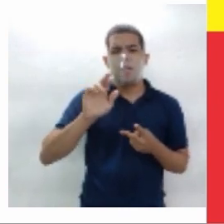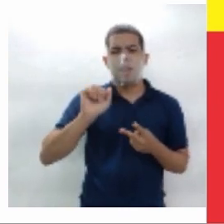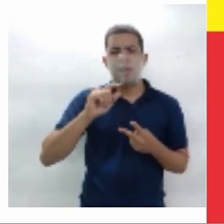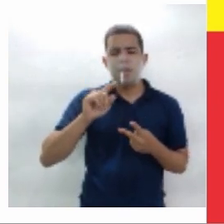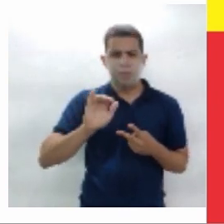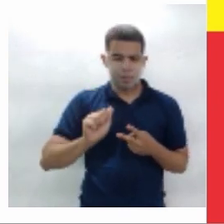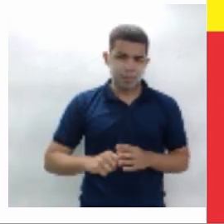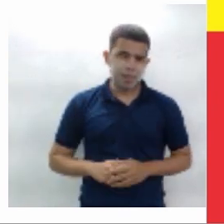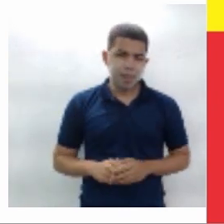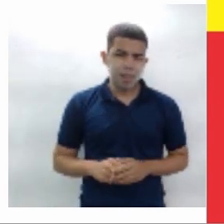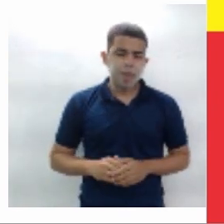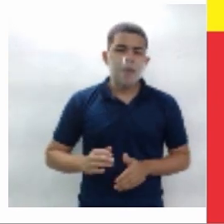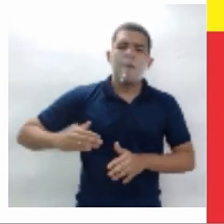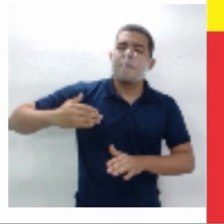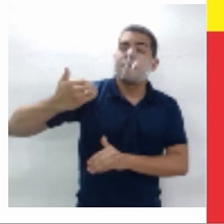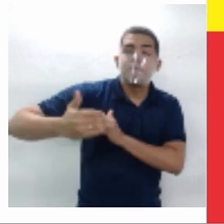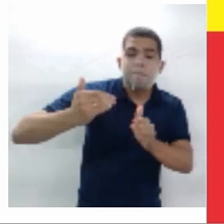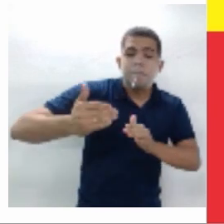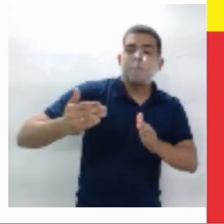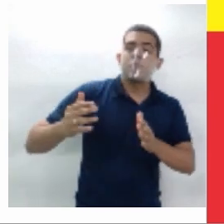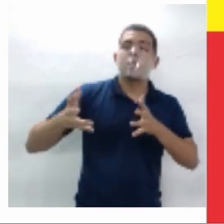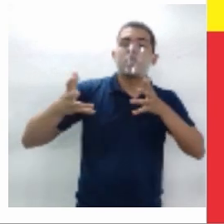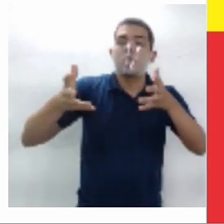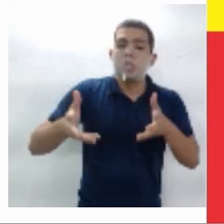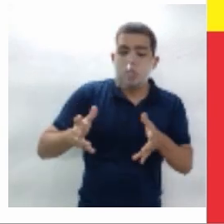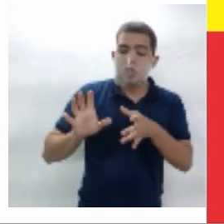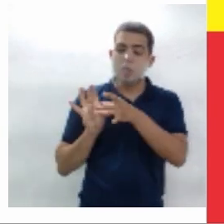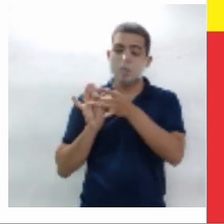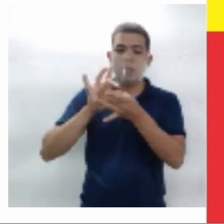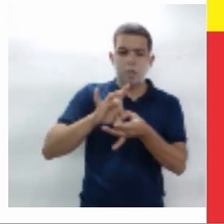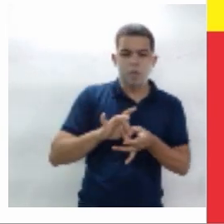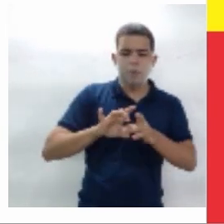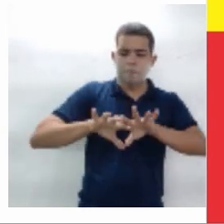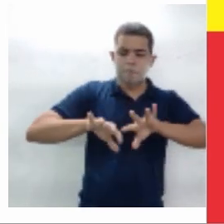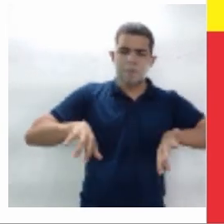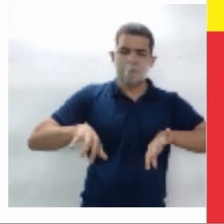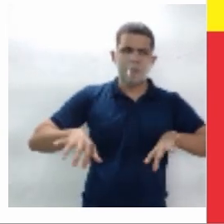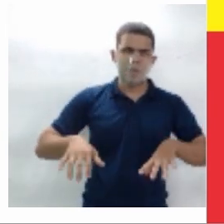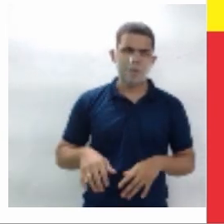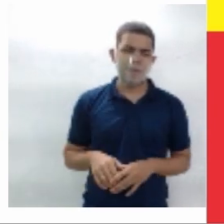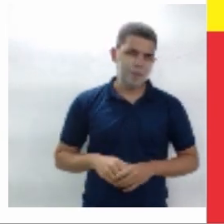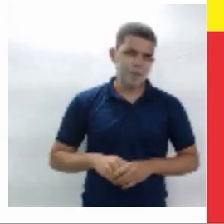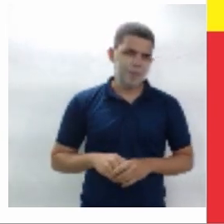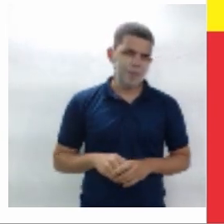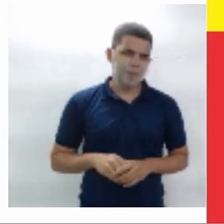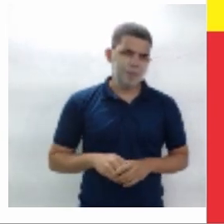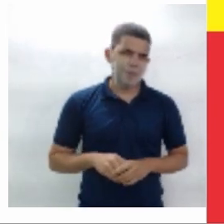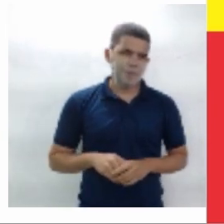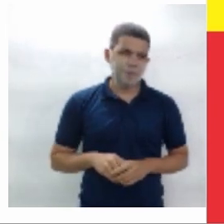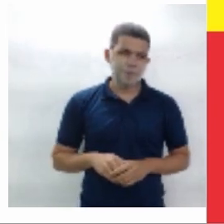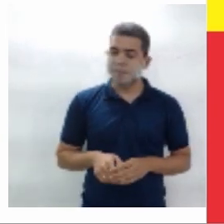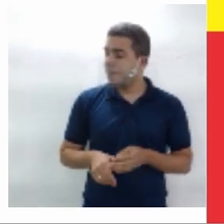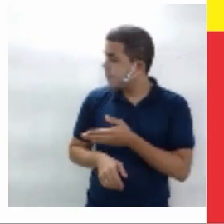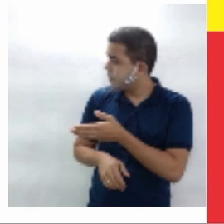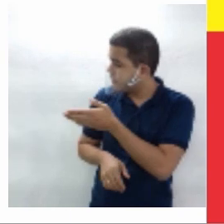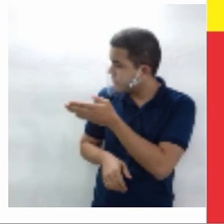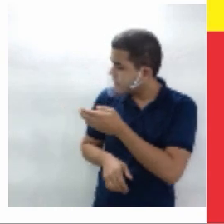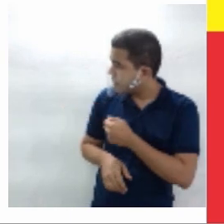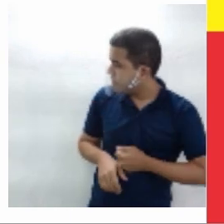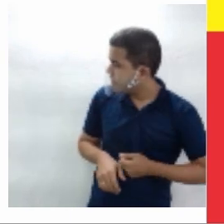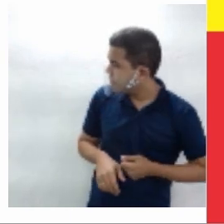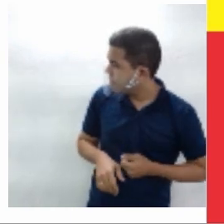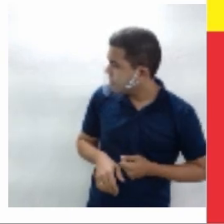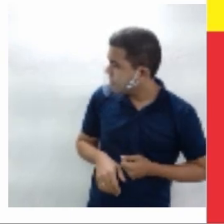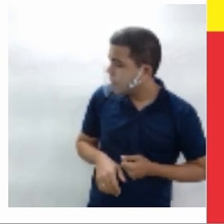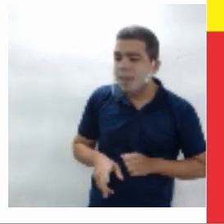à questão de os continentes eles se separarem. Veja que no último ali a gente já está